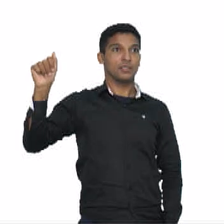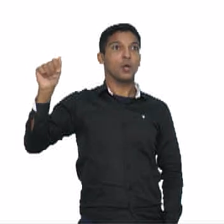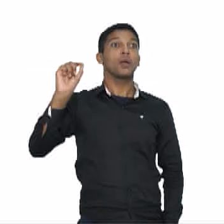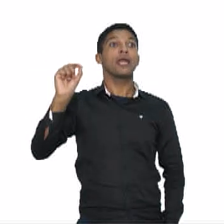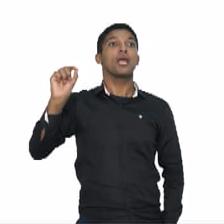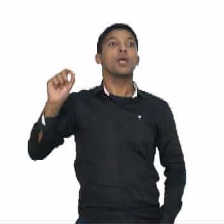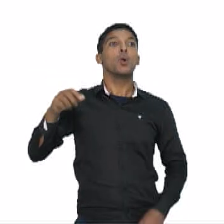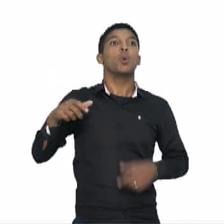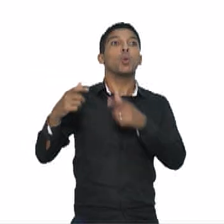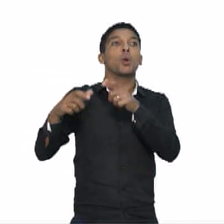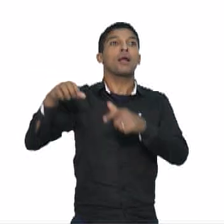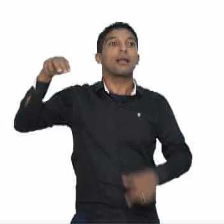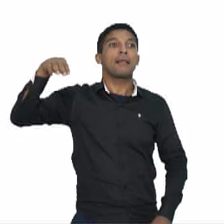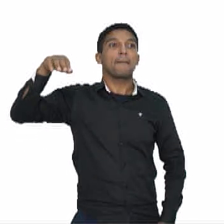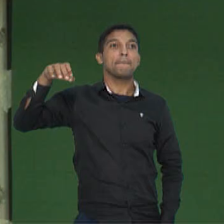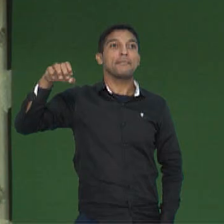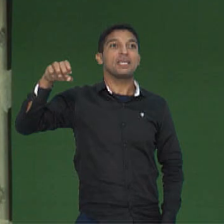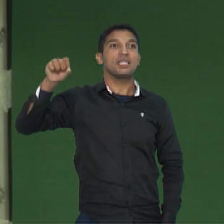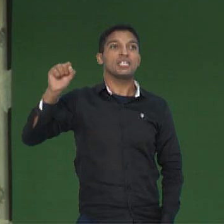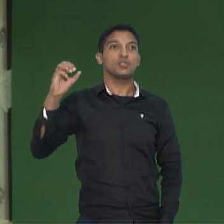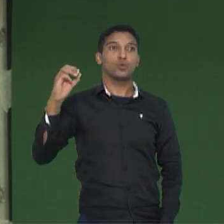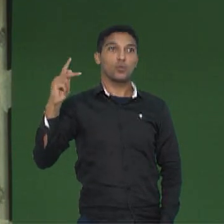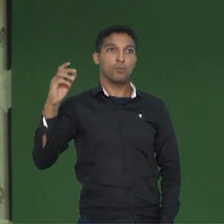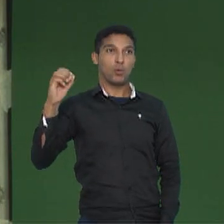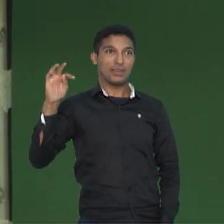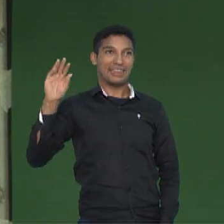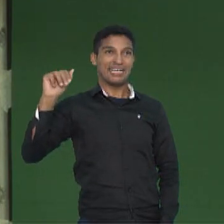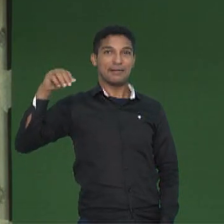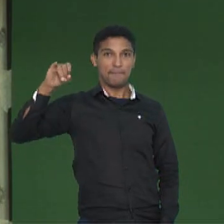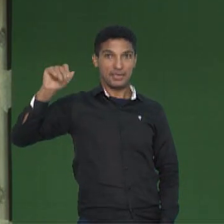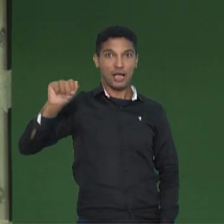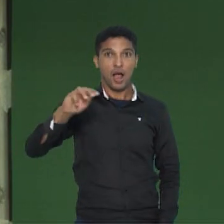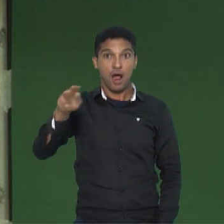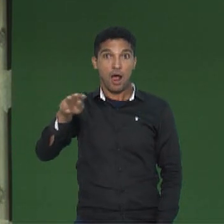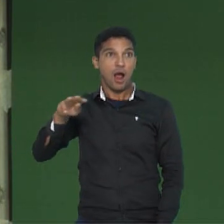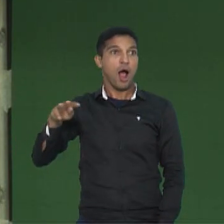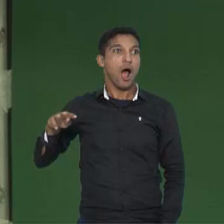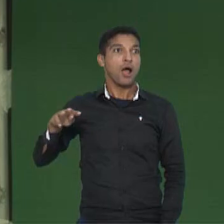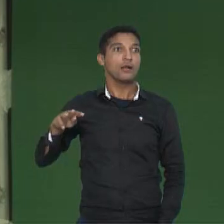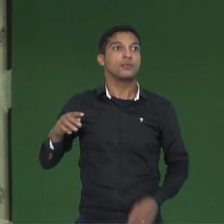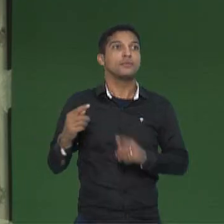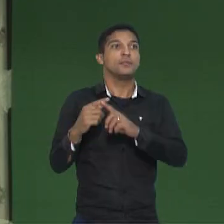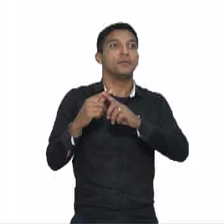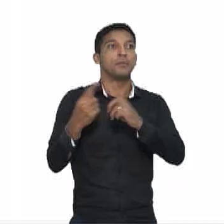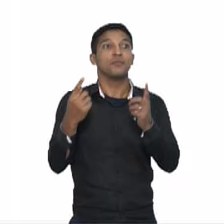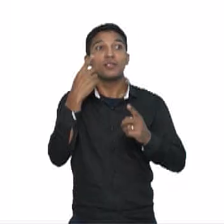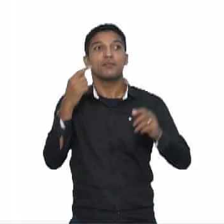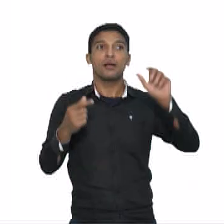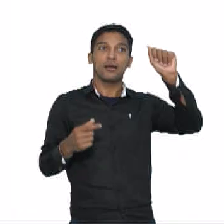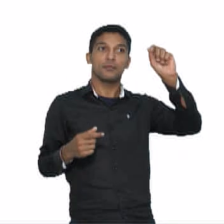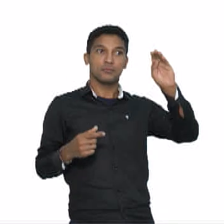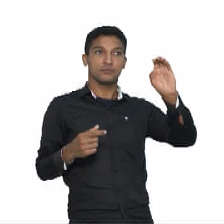planície drenada por quais rios? A, B, C ou D?